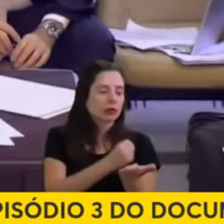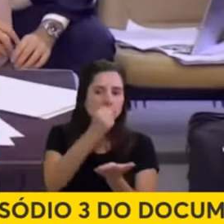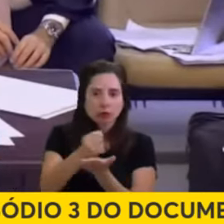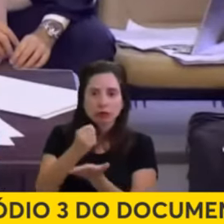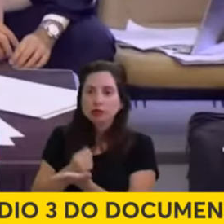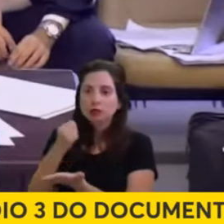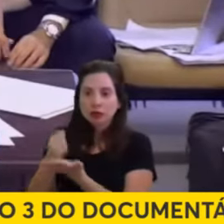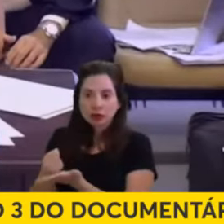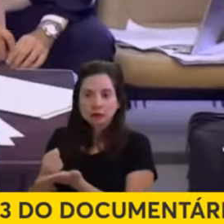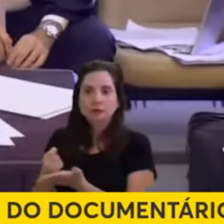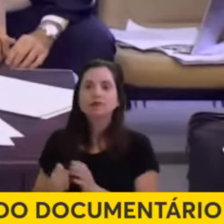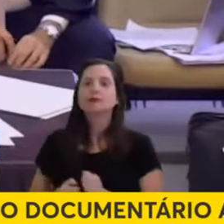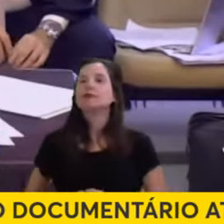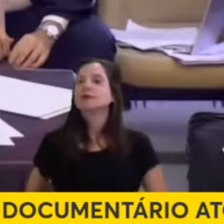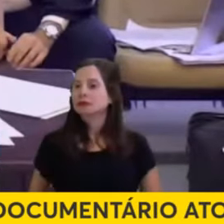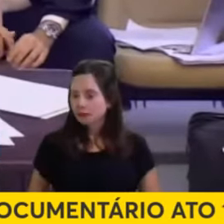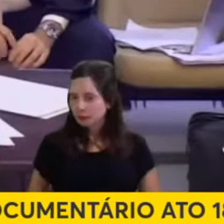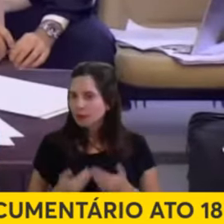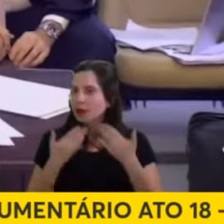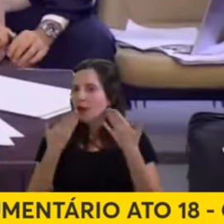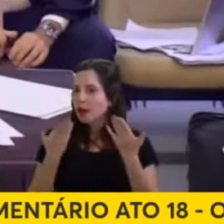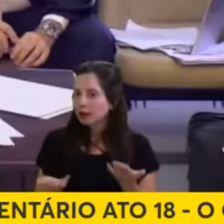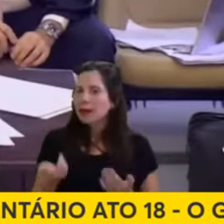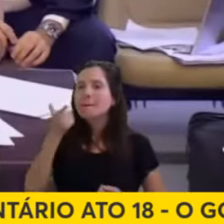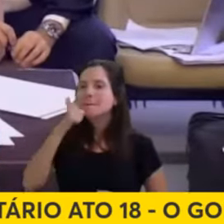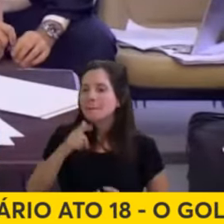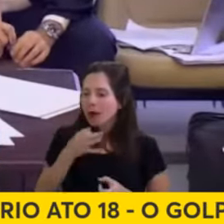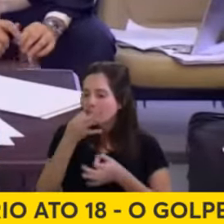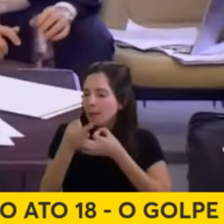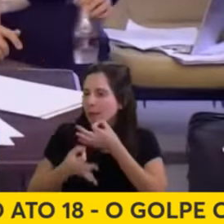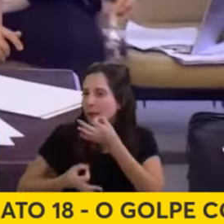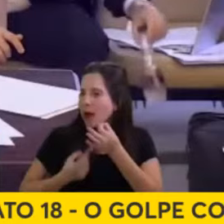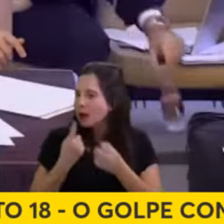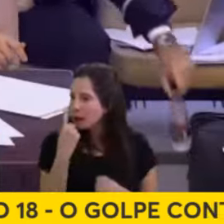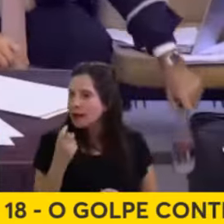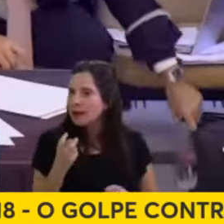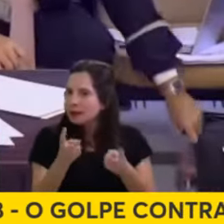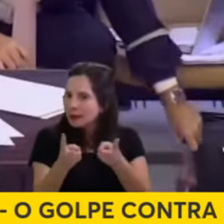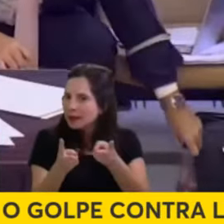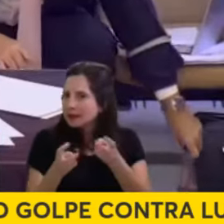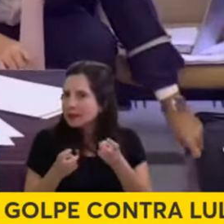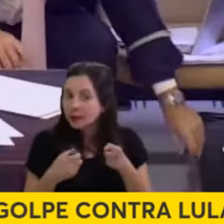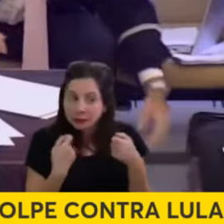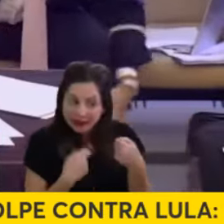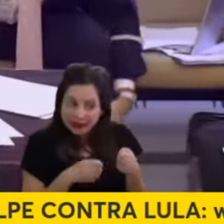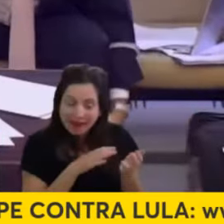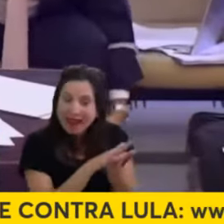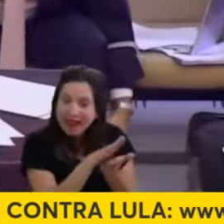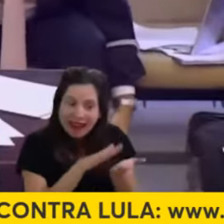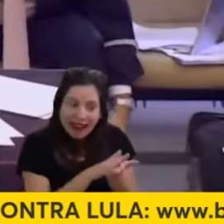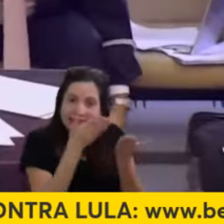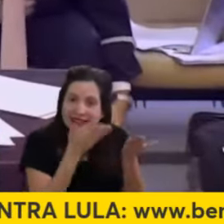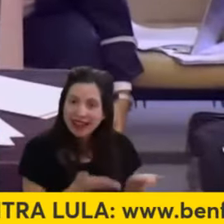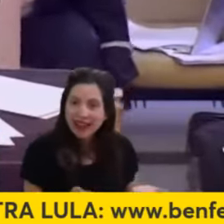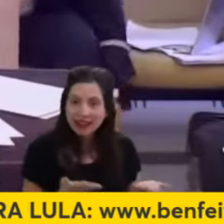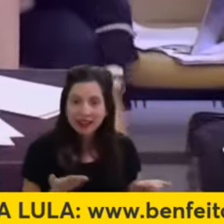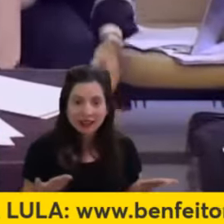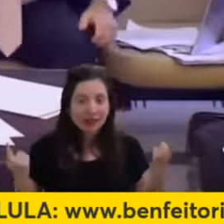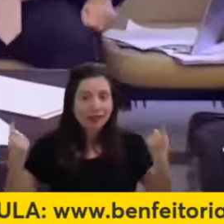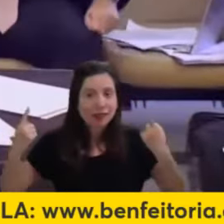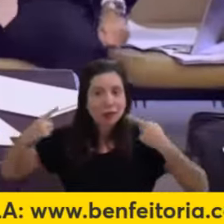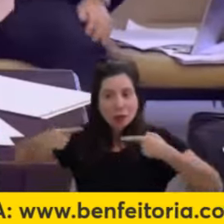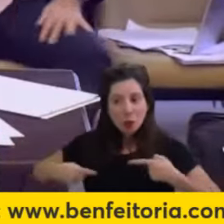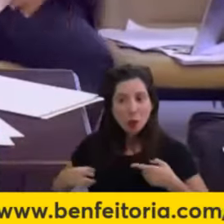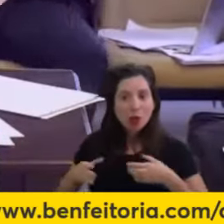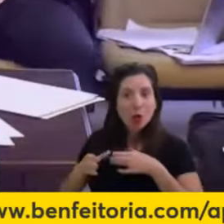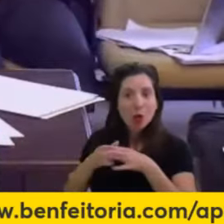excelências aí vem mais um argumento tamb que eu acho interessante veja eu precisava gastar isso porque eu tava concorrendo contra um senador da república e um deputado